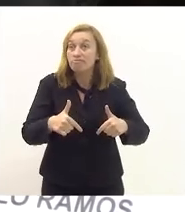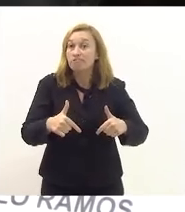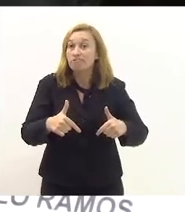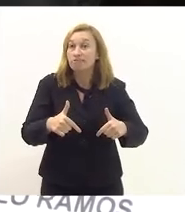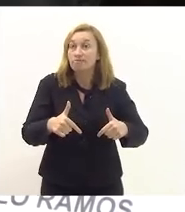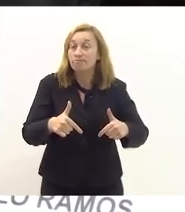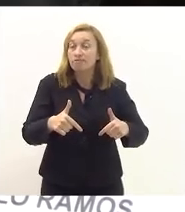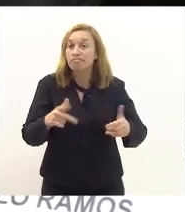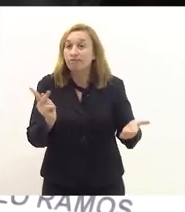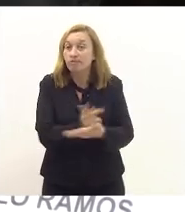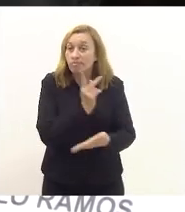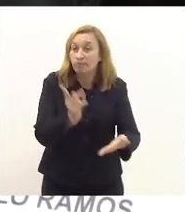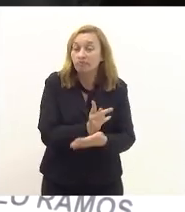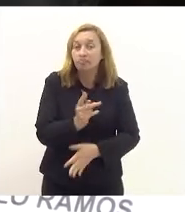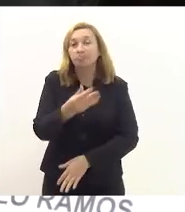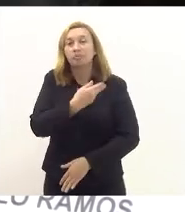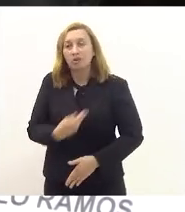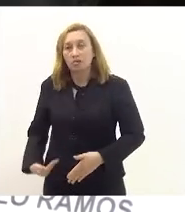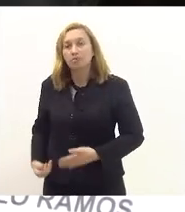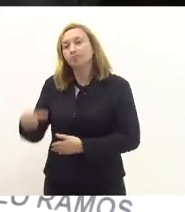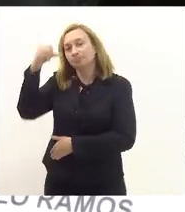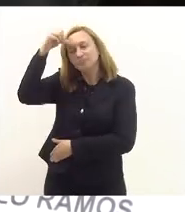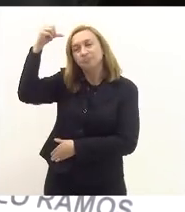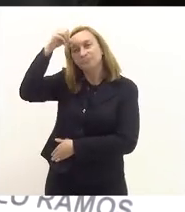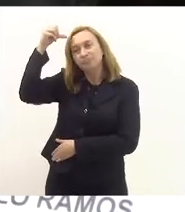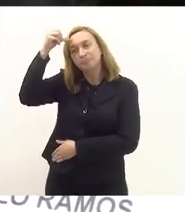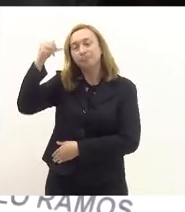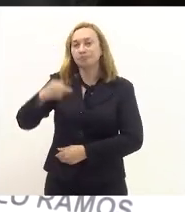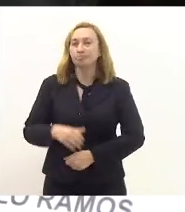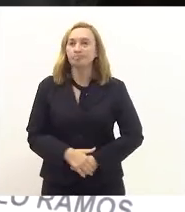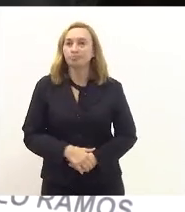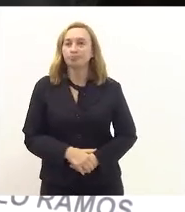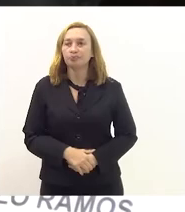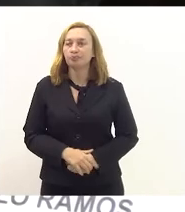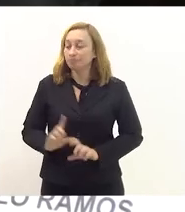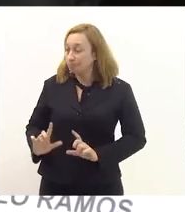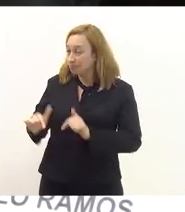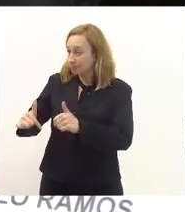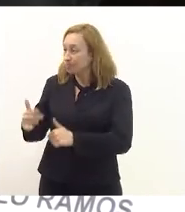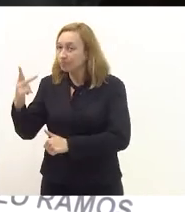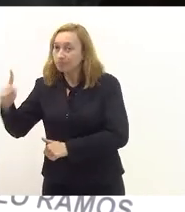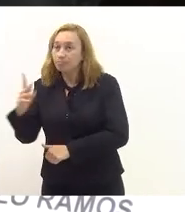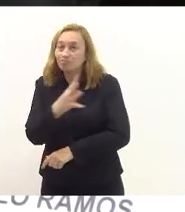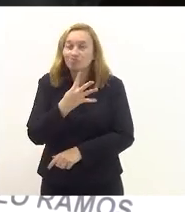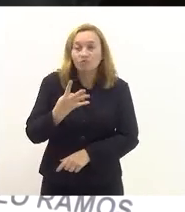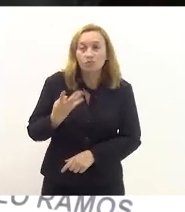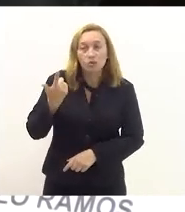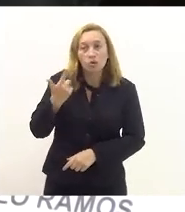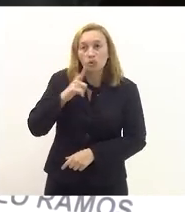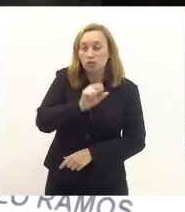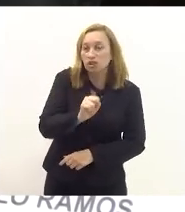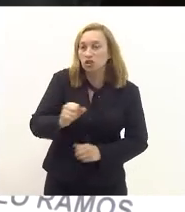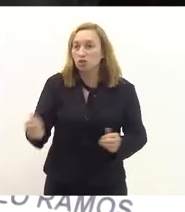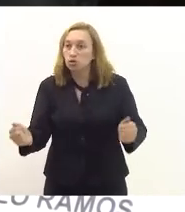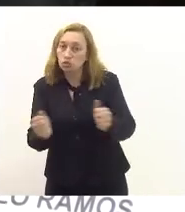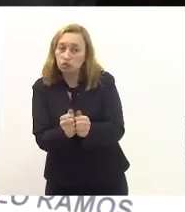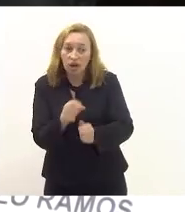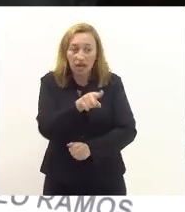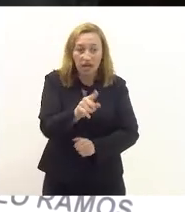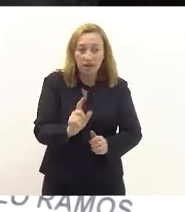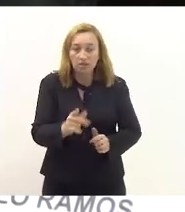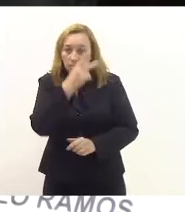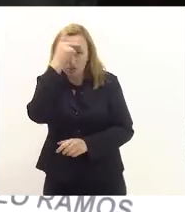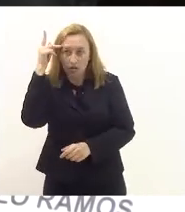pelo governador Cláudio Castro para que ele, com essa ação, conseguisse juntar aquelas